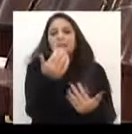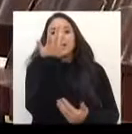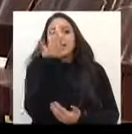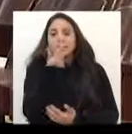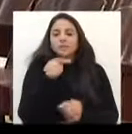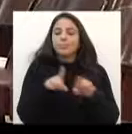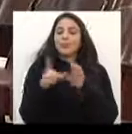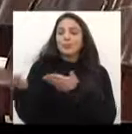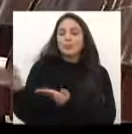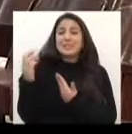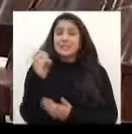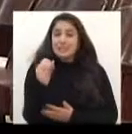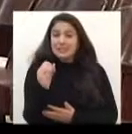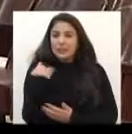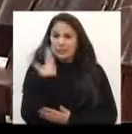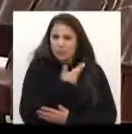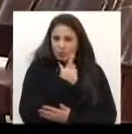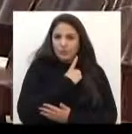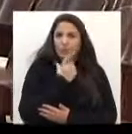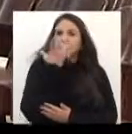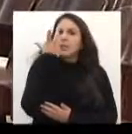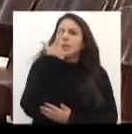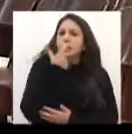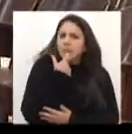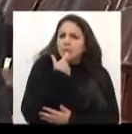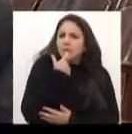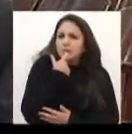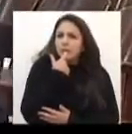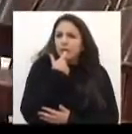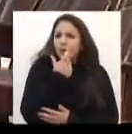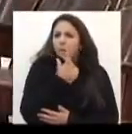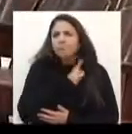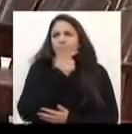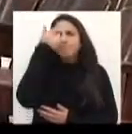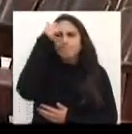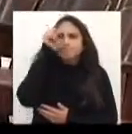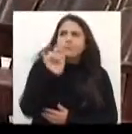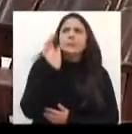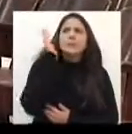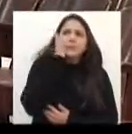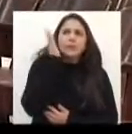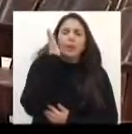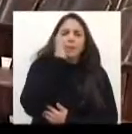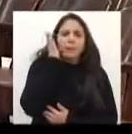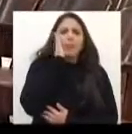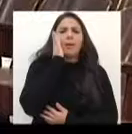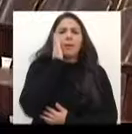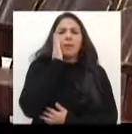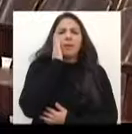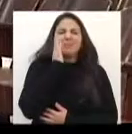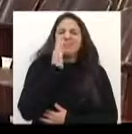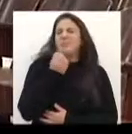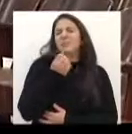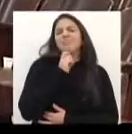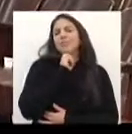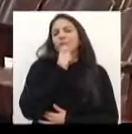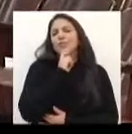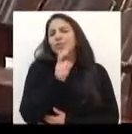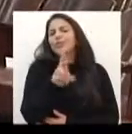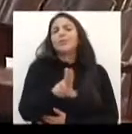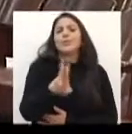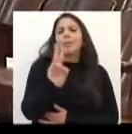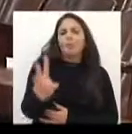tivermos uma criança, um adolescente com a formação de consciência de que não vale a pena ser um usuário de drogas e